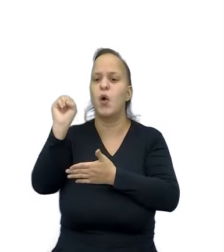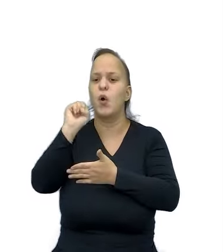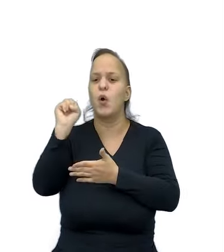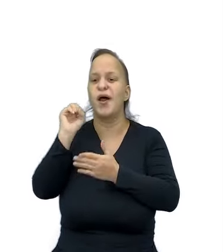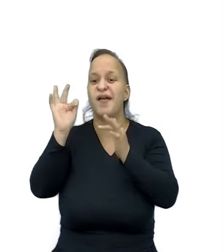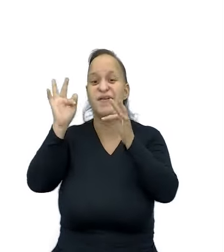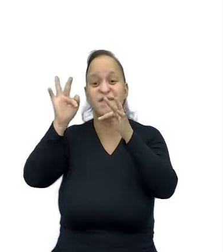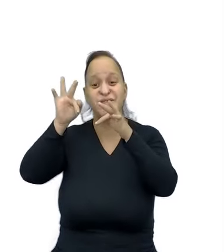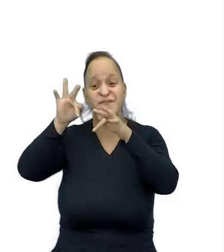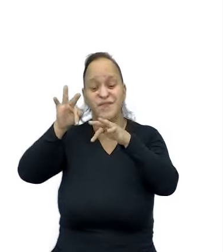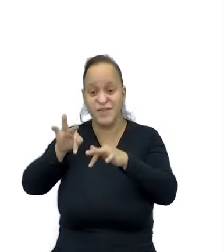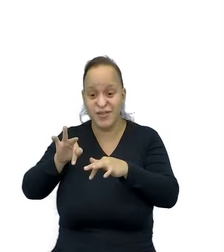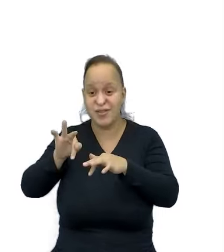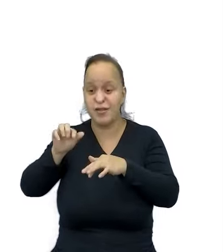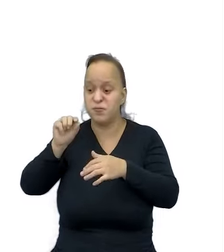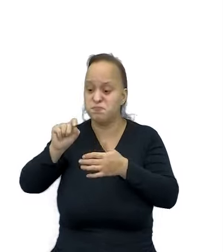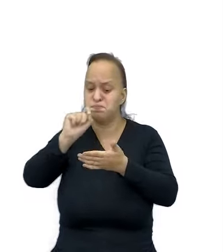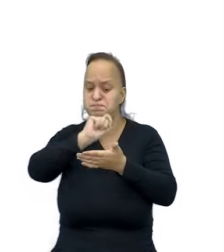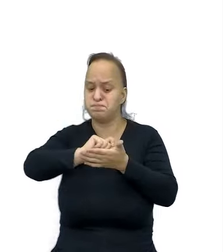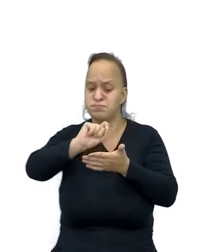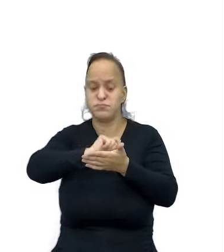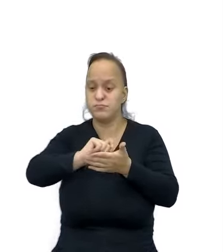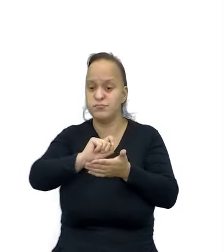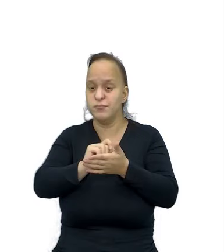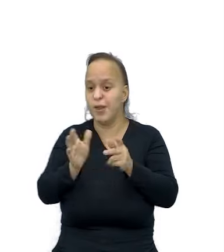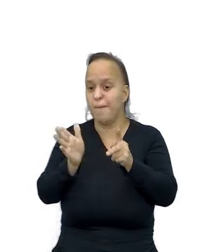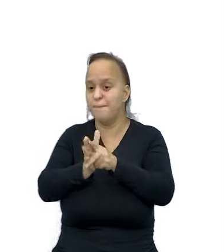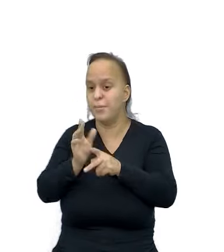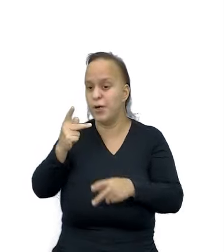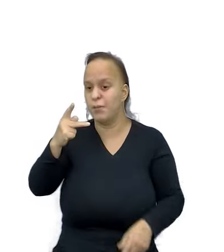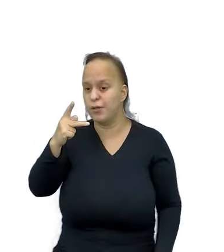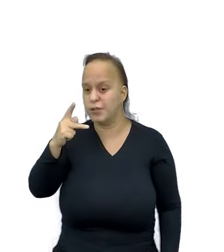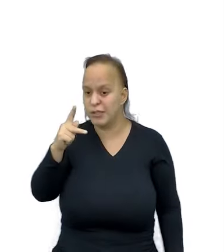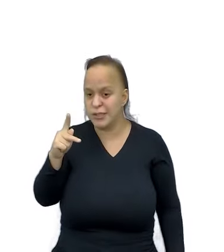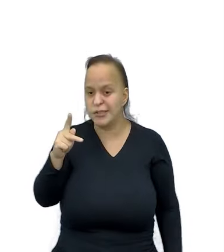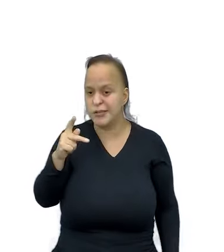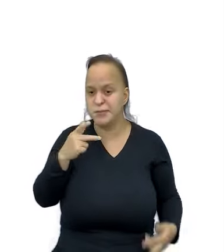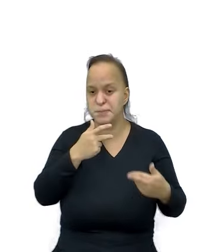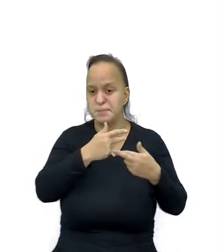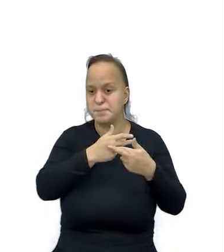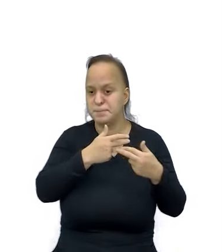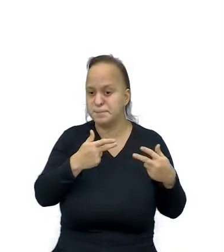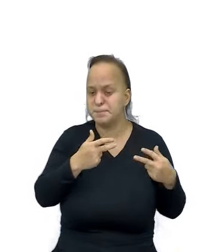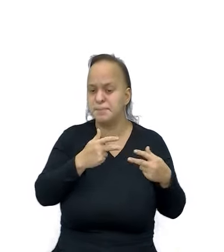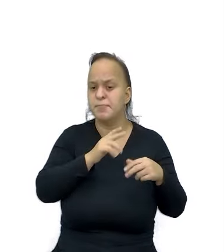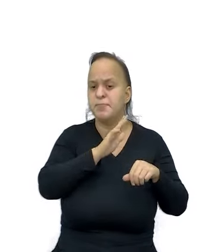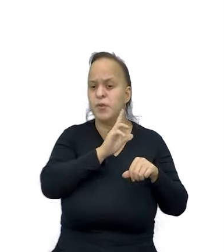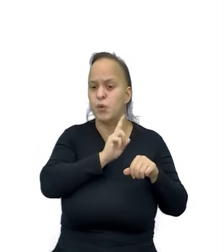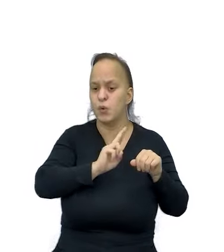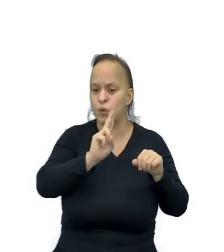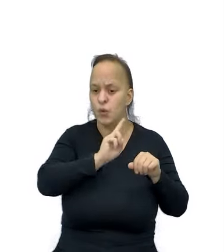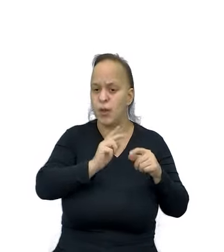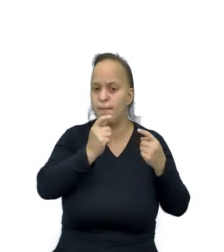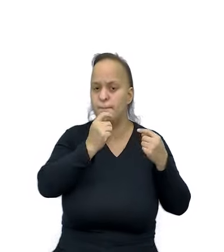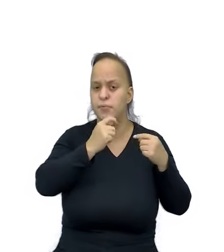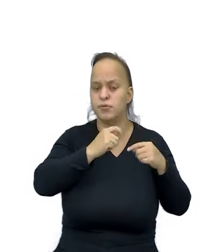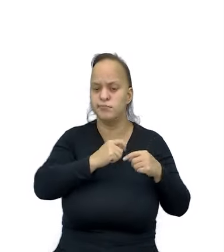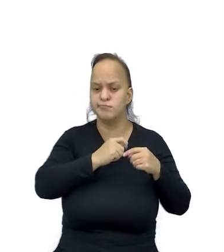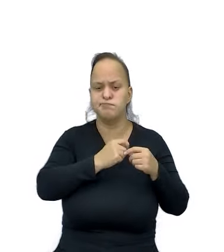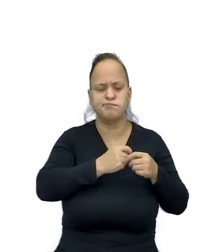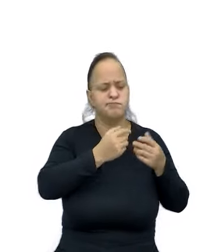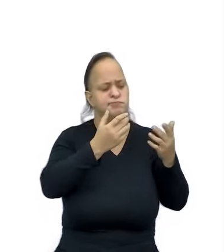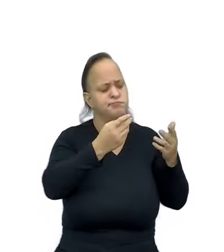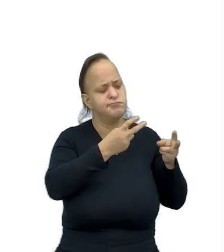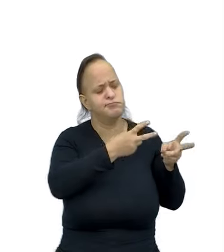construir a sua própria resenha, né, utilizando todos os recursos adequados para esse gênero textual. Então, ele vai ter que fazer aí um